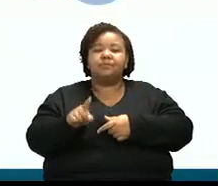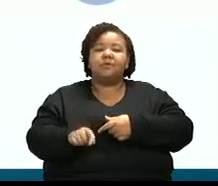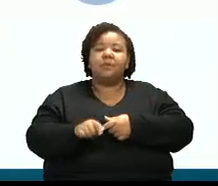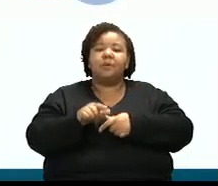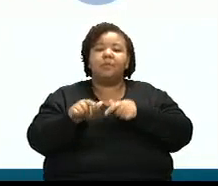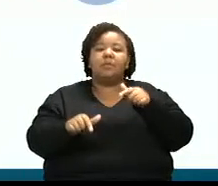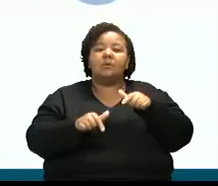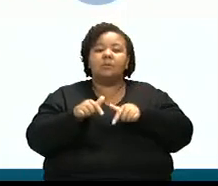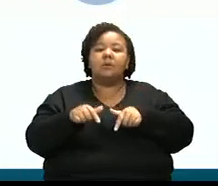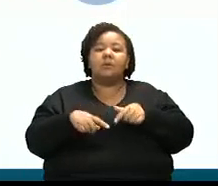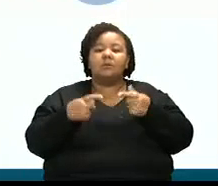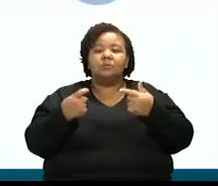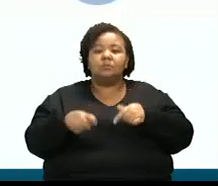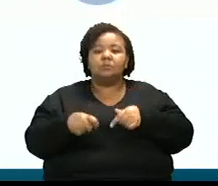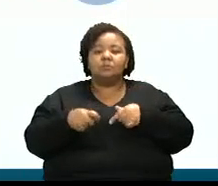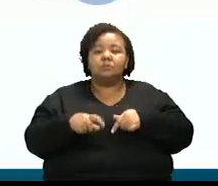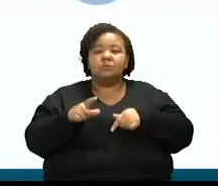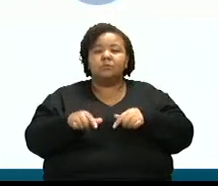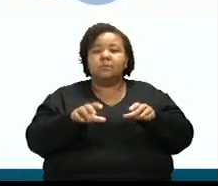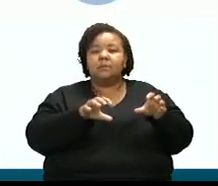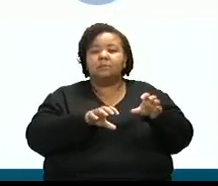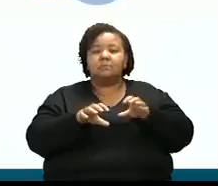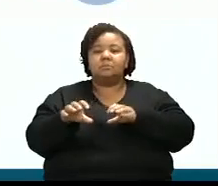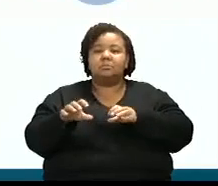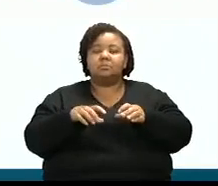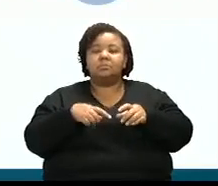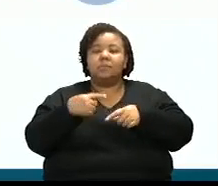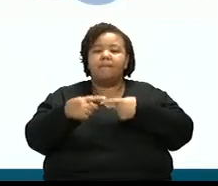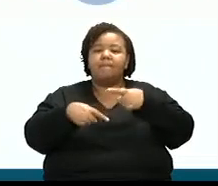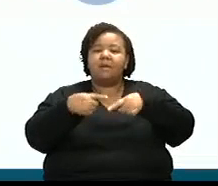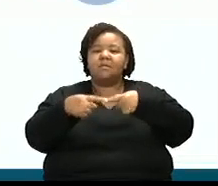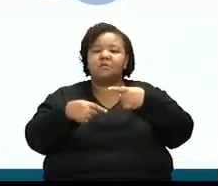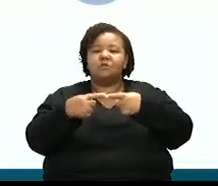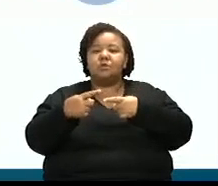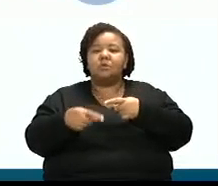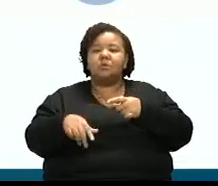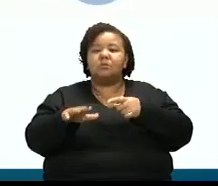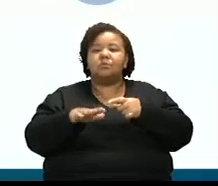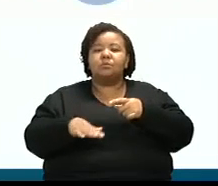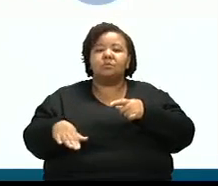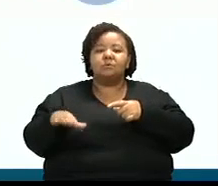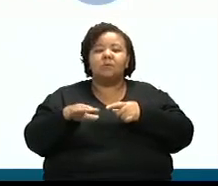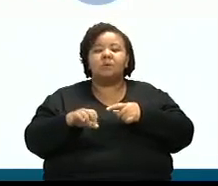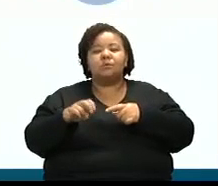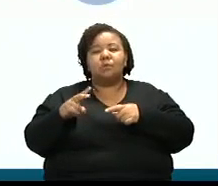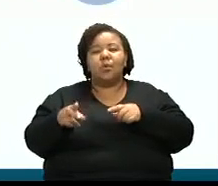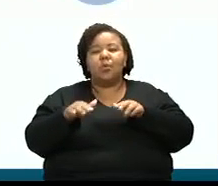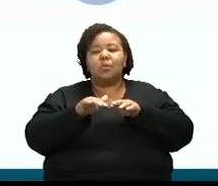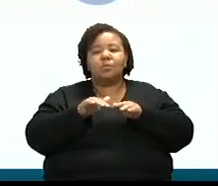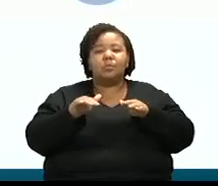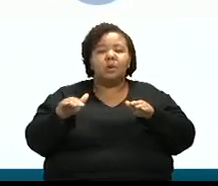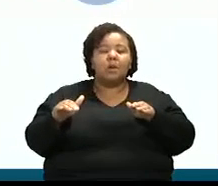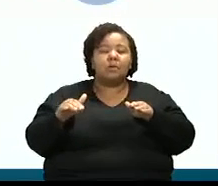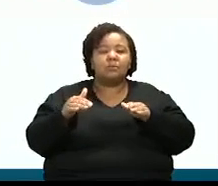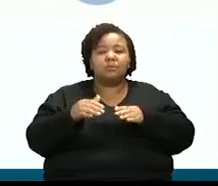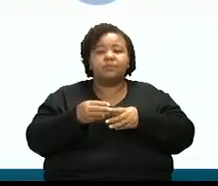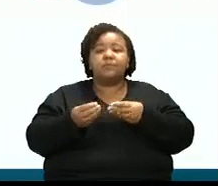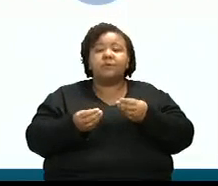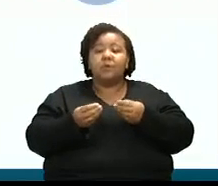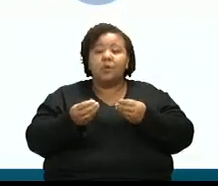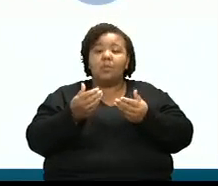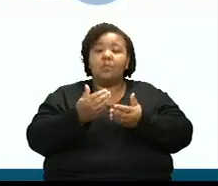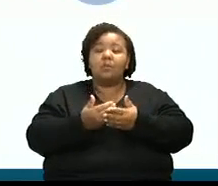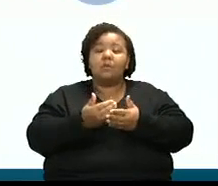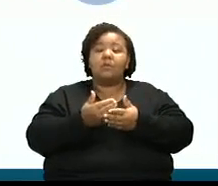trabalho necessário para deslocar uma partícula no espaço ou mesmo no plano? Como que eu avalio esse trabalho? E como que eu